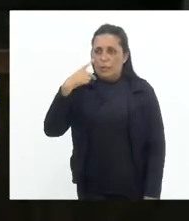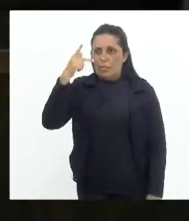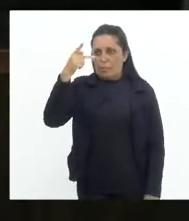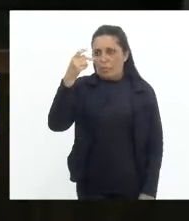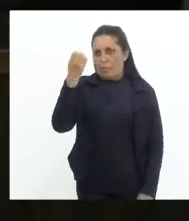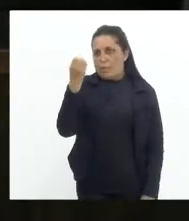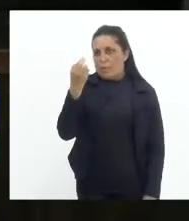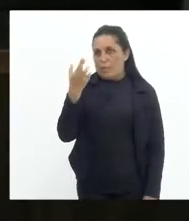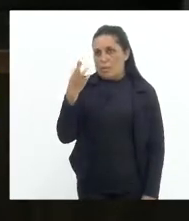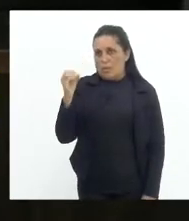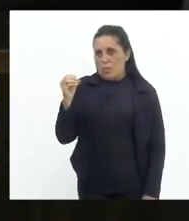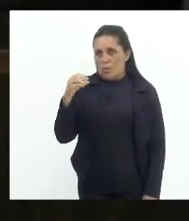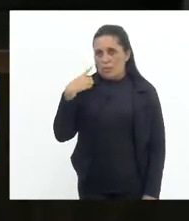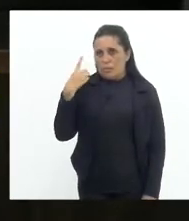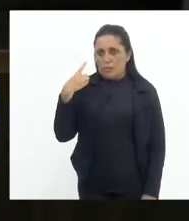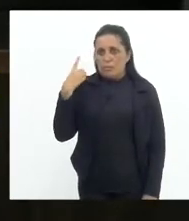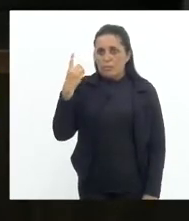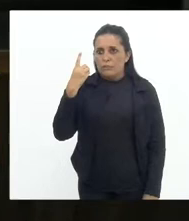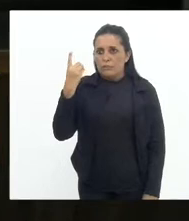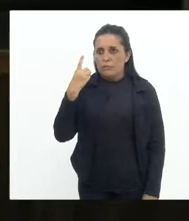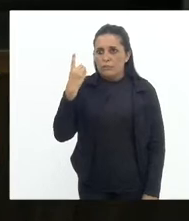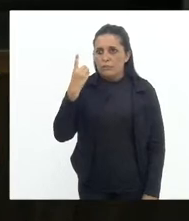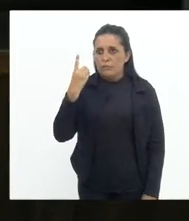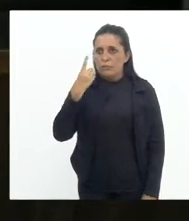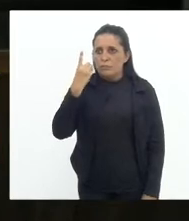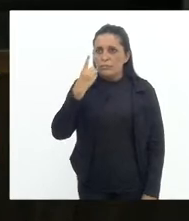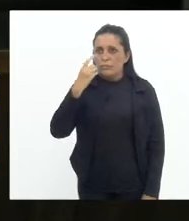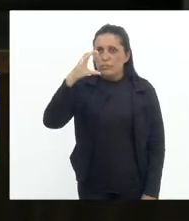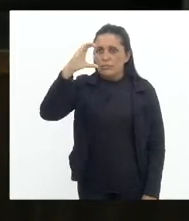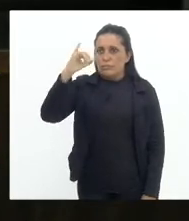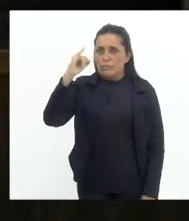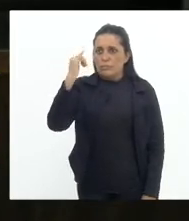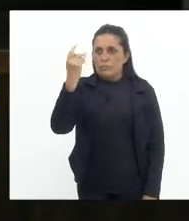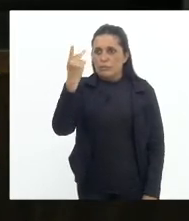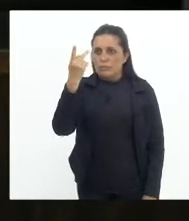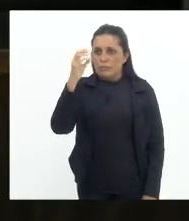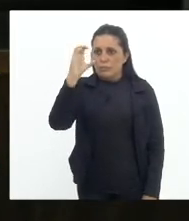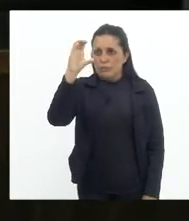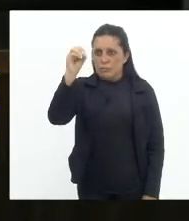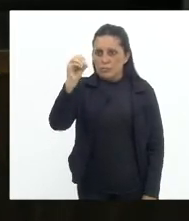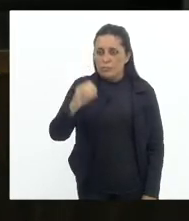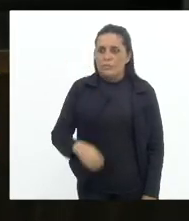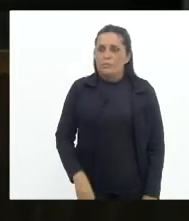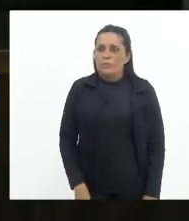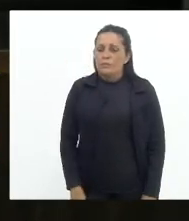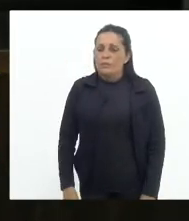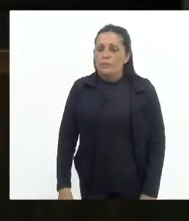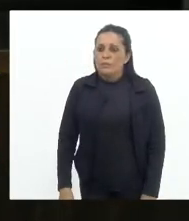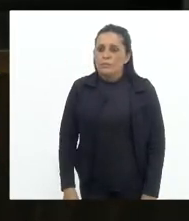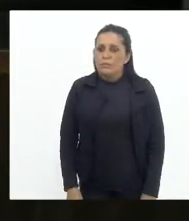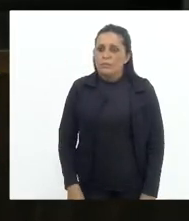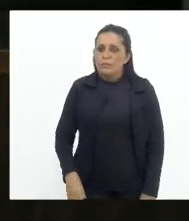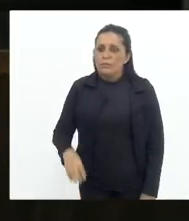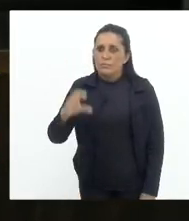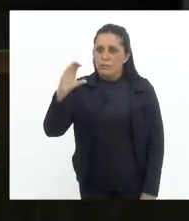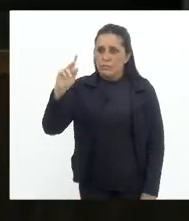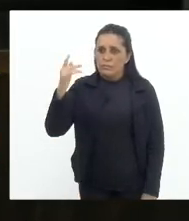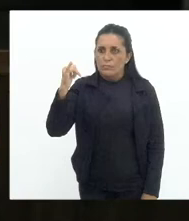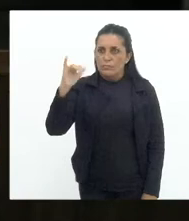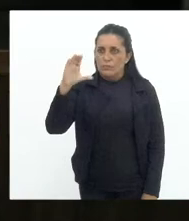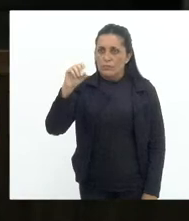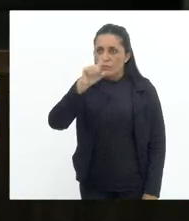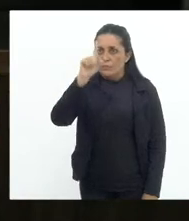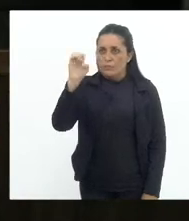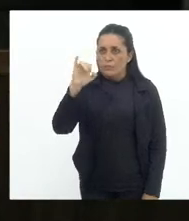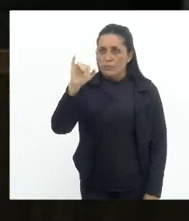Pedro Ricardo resultado Pedro Ricardo ele tá do Chico Machado o deputado Chico Machado Deputado